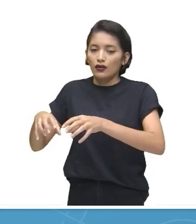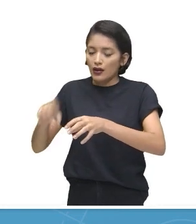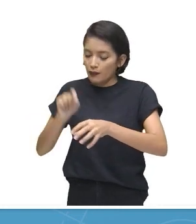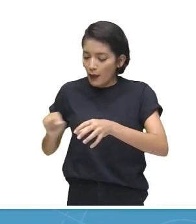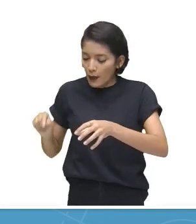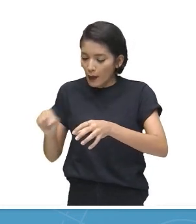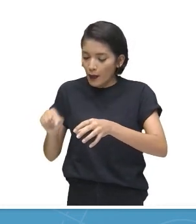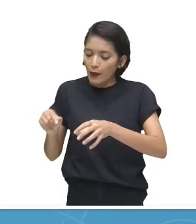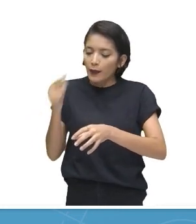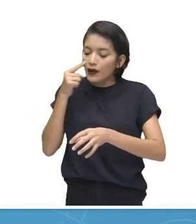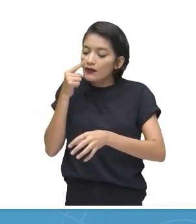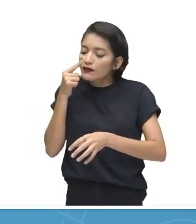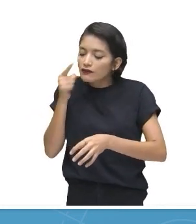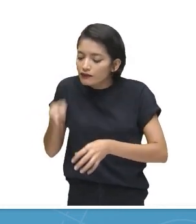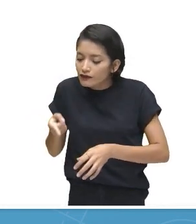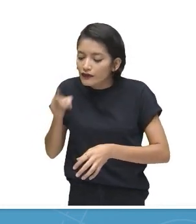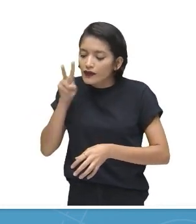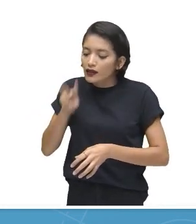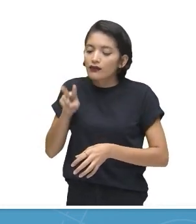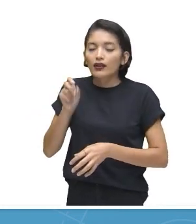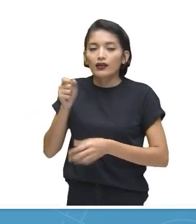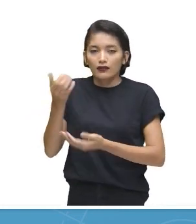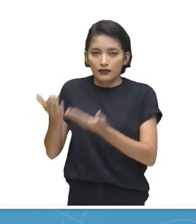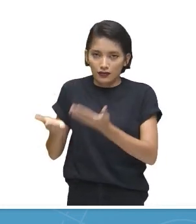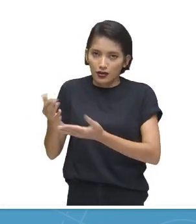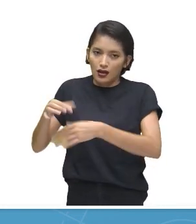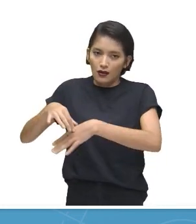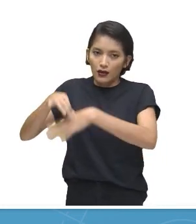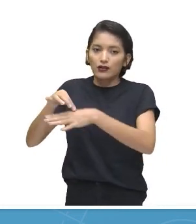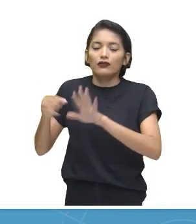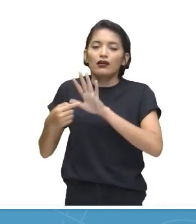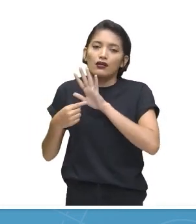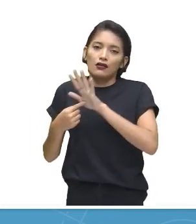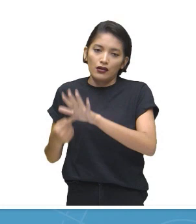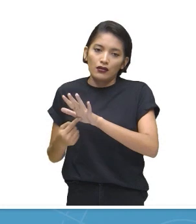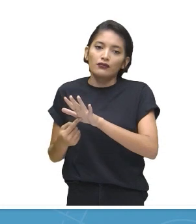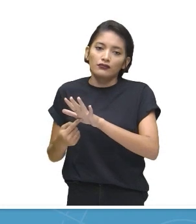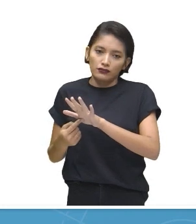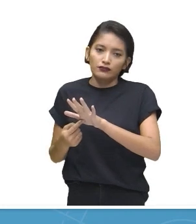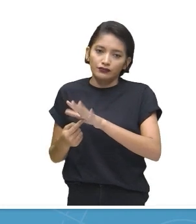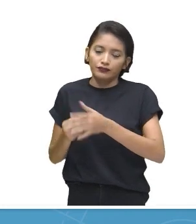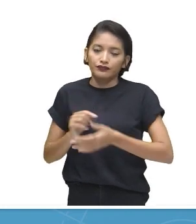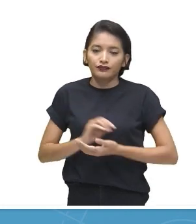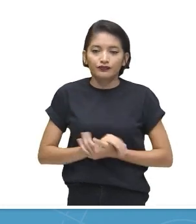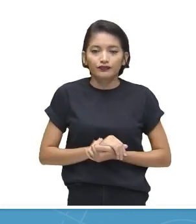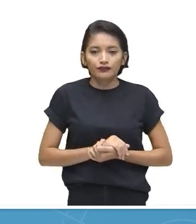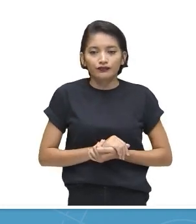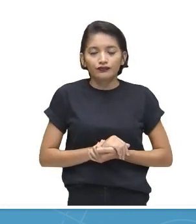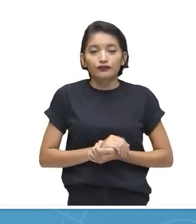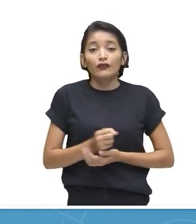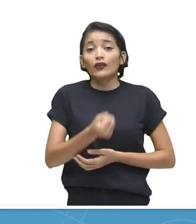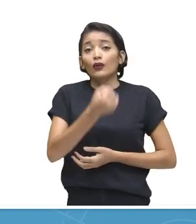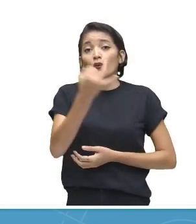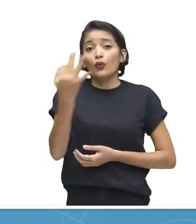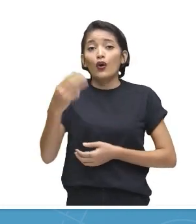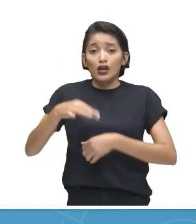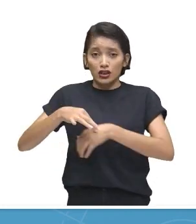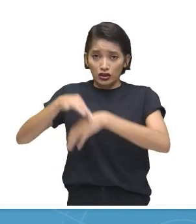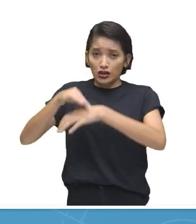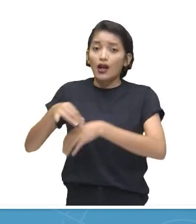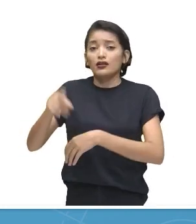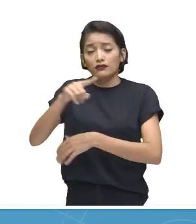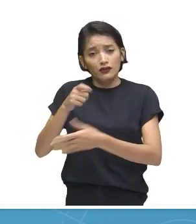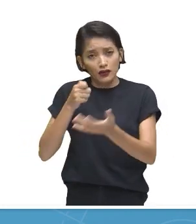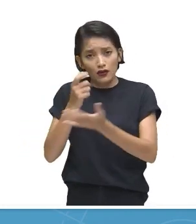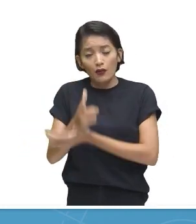coloca aqui na balança, né, a carne, e vai aparecer aqui no visor, né, a quantidade de carne que você está comprando.